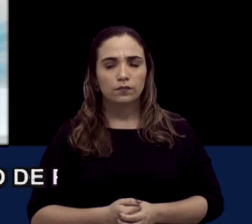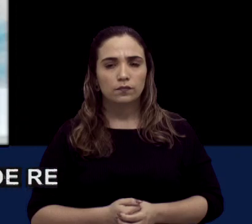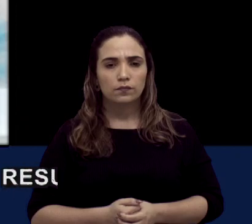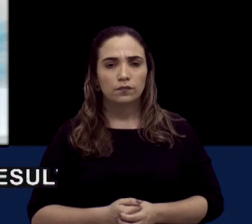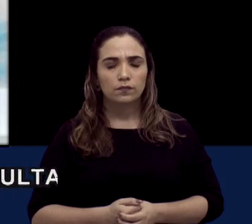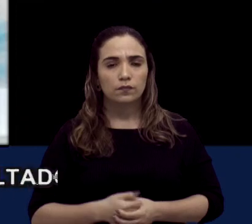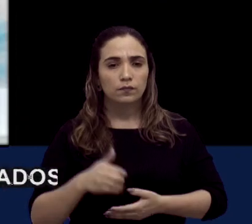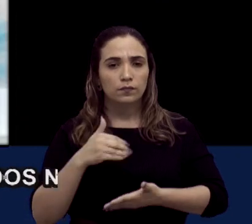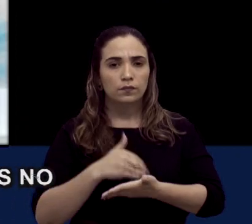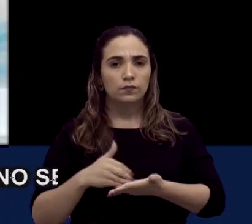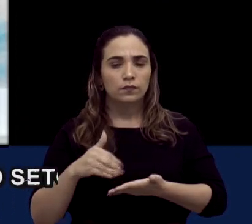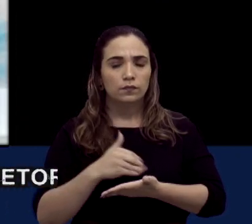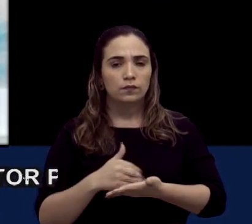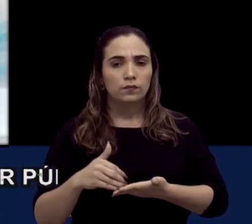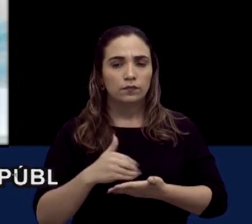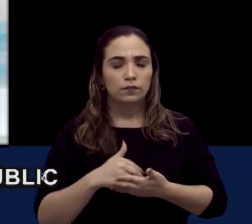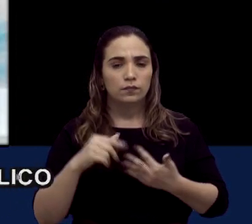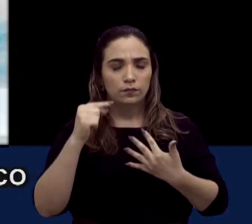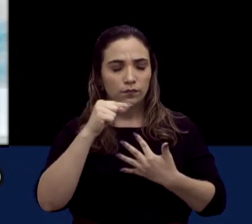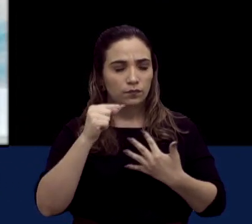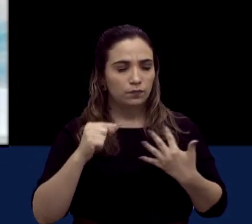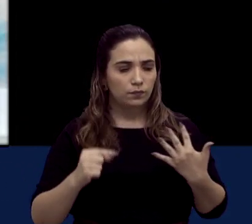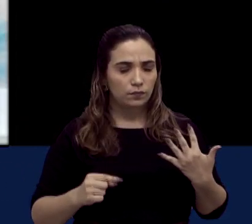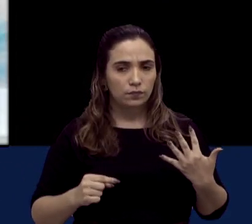as secretarias que